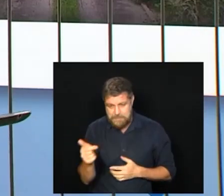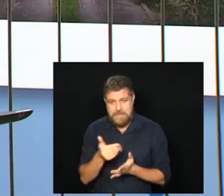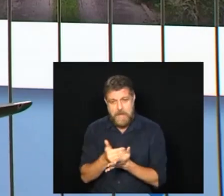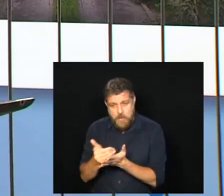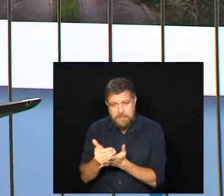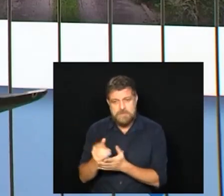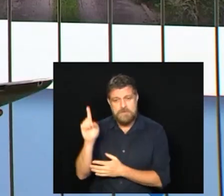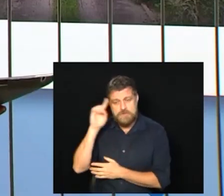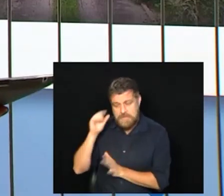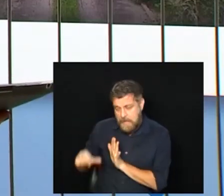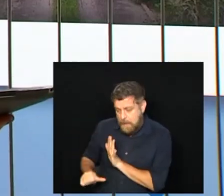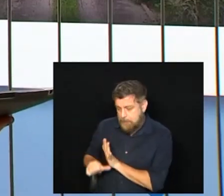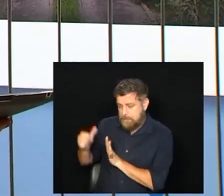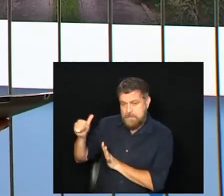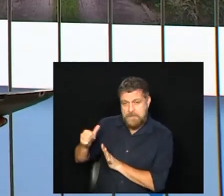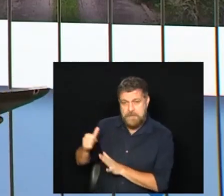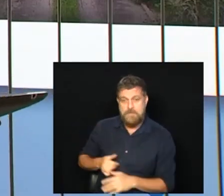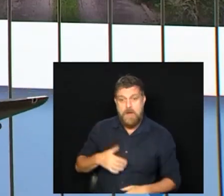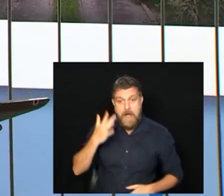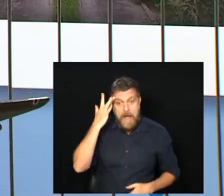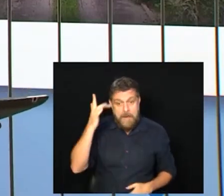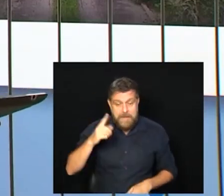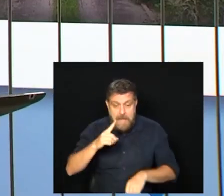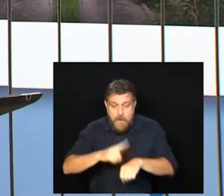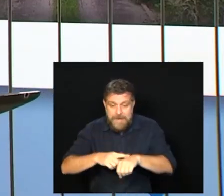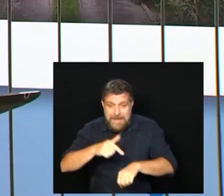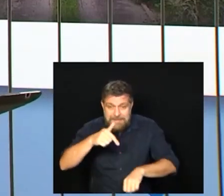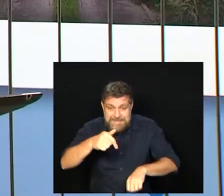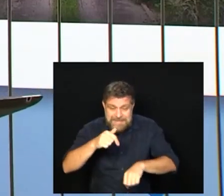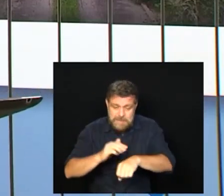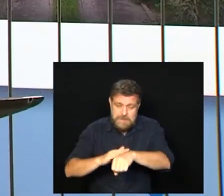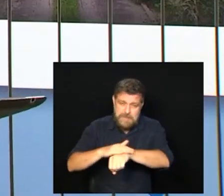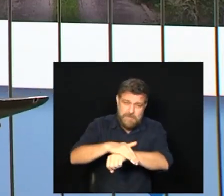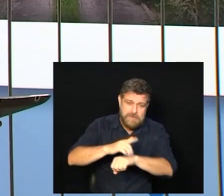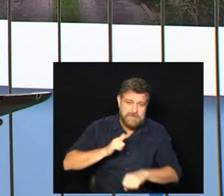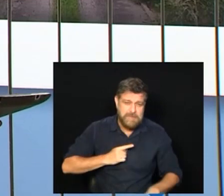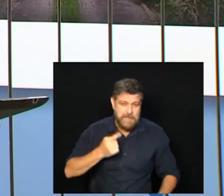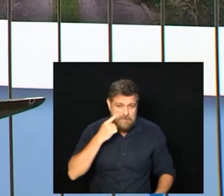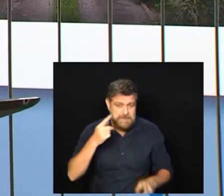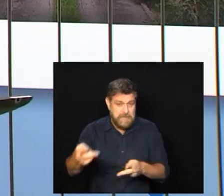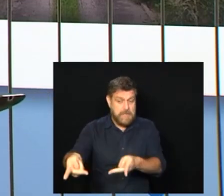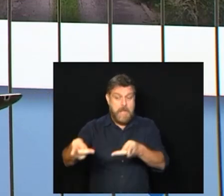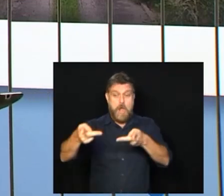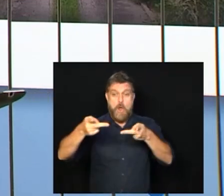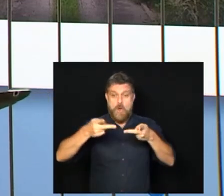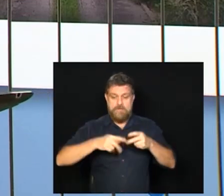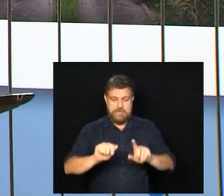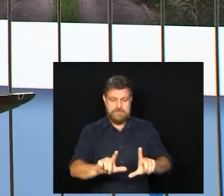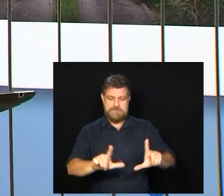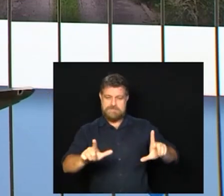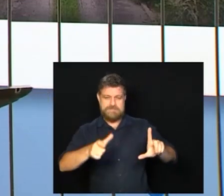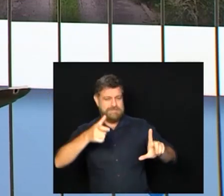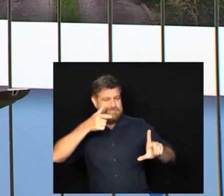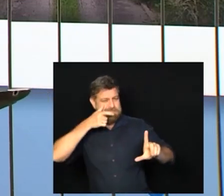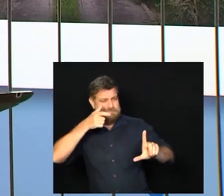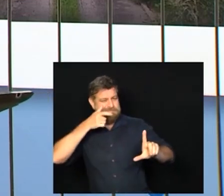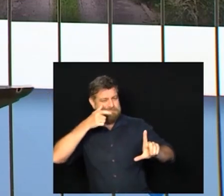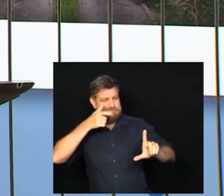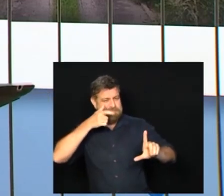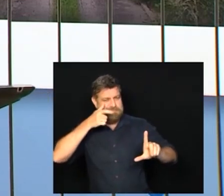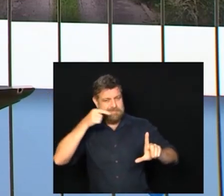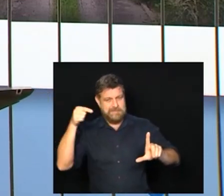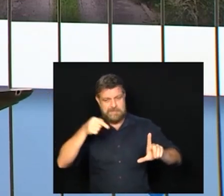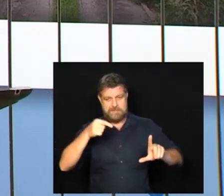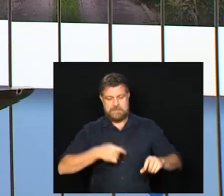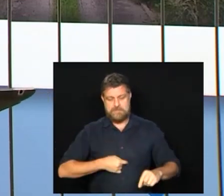último dia 1º, amanhã, então, a partir das 7 horas da noite, você está convidado a assistir